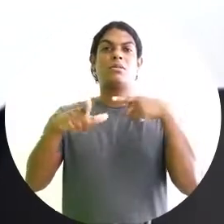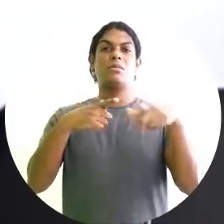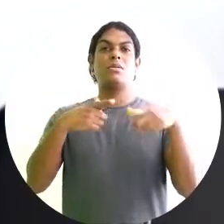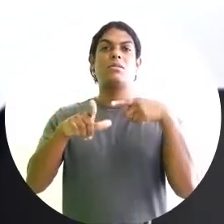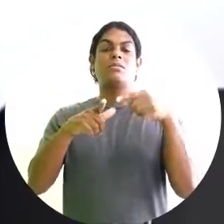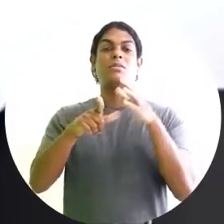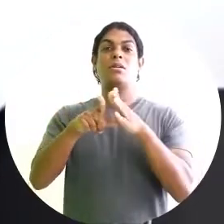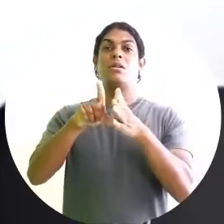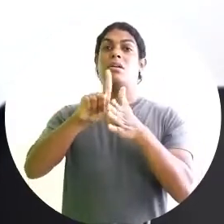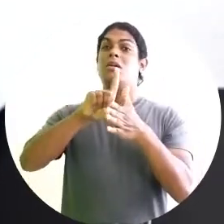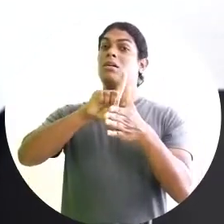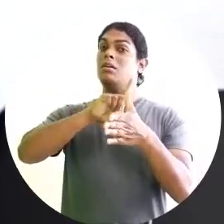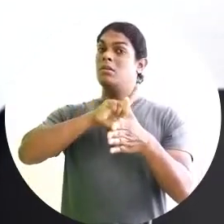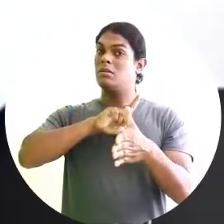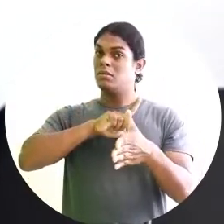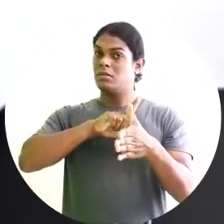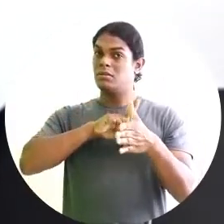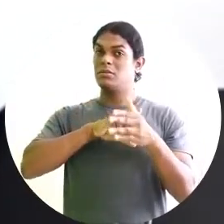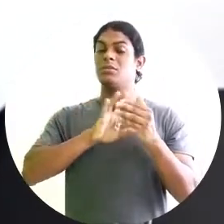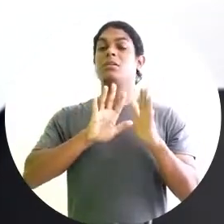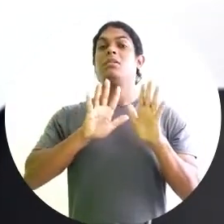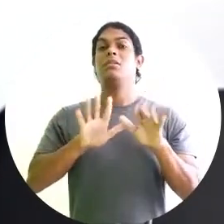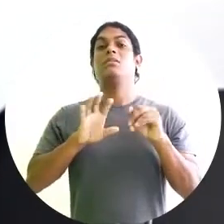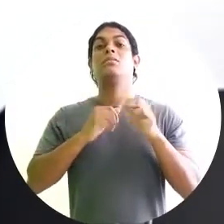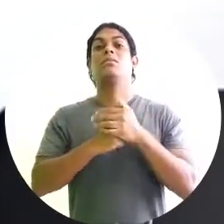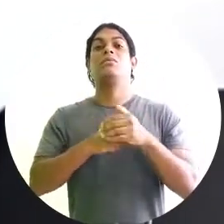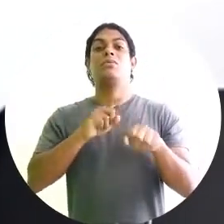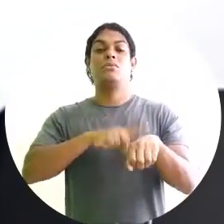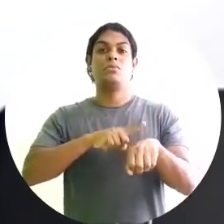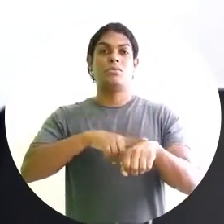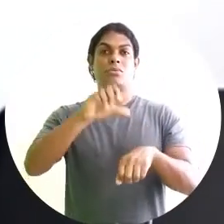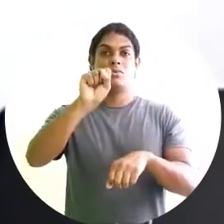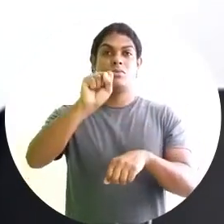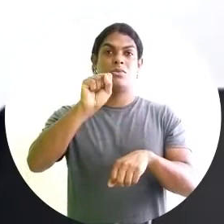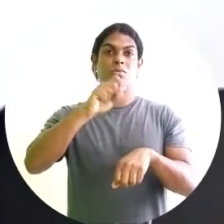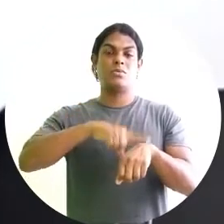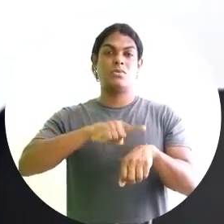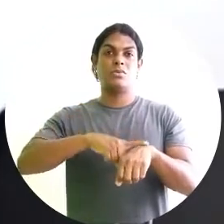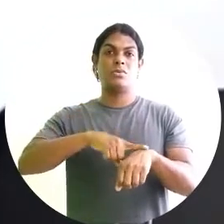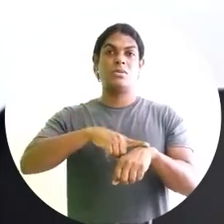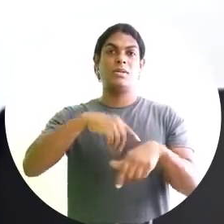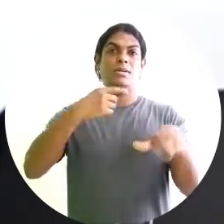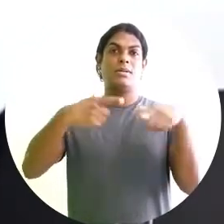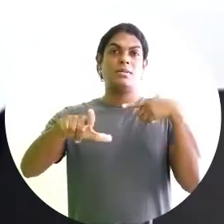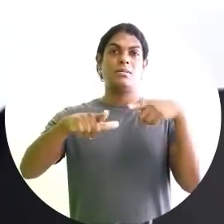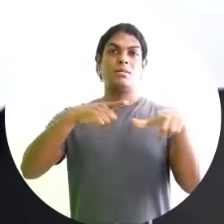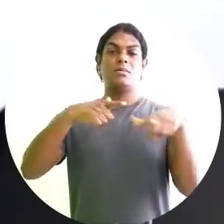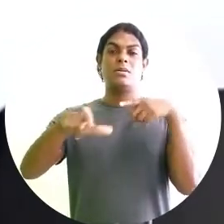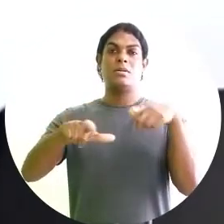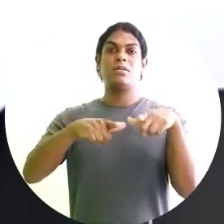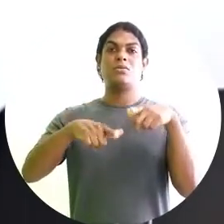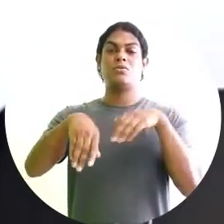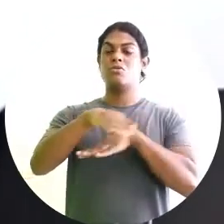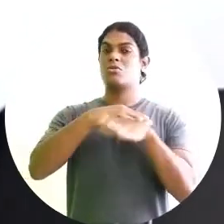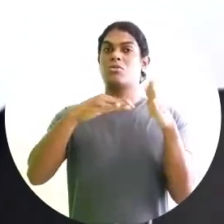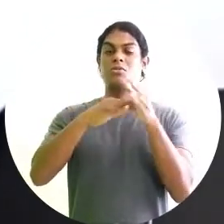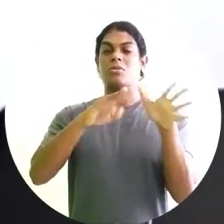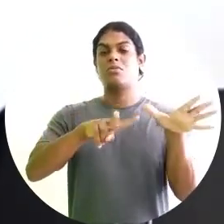8 horas diária de trabalho, média de 8 horas diária de trabalho, formando ao total 44 horas